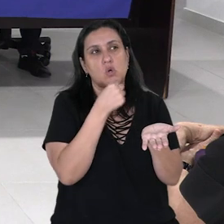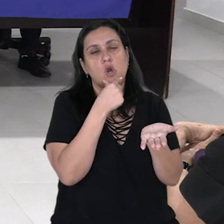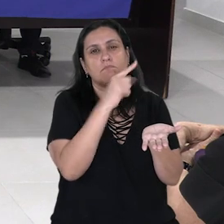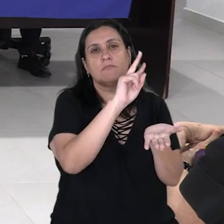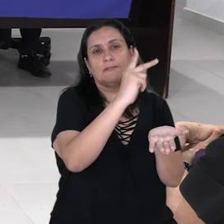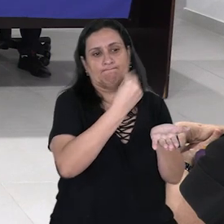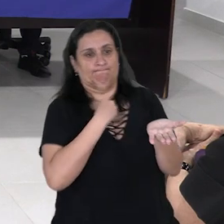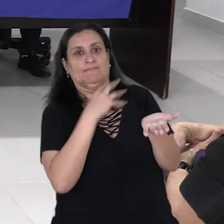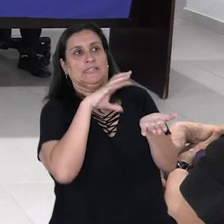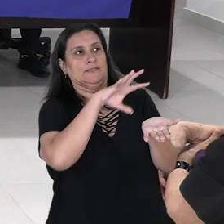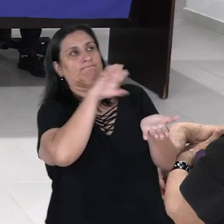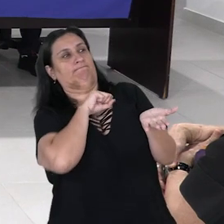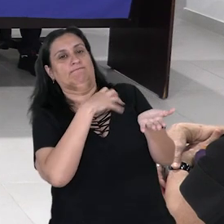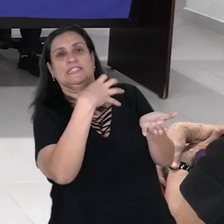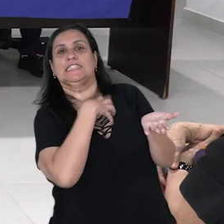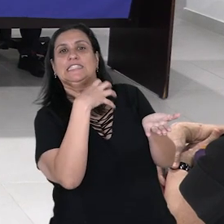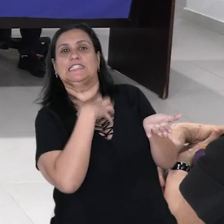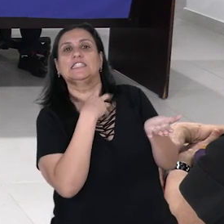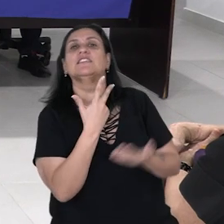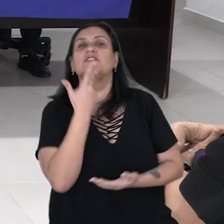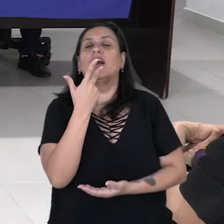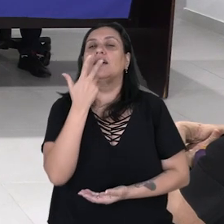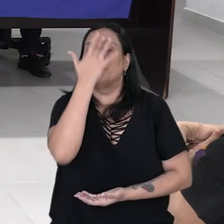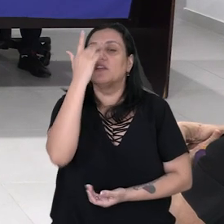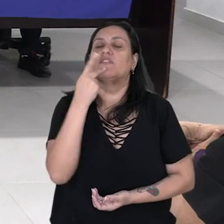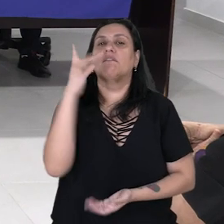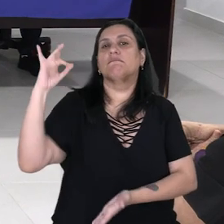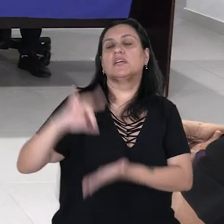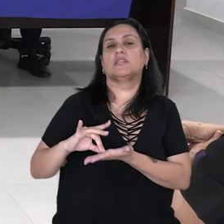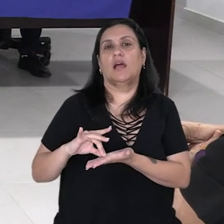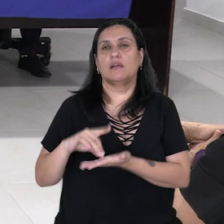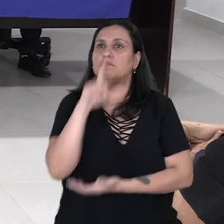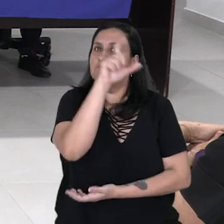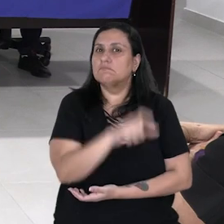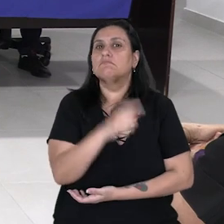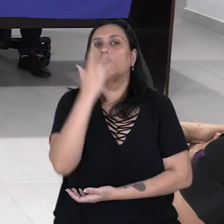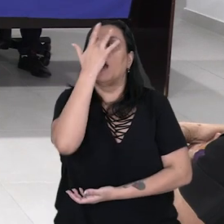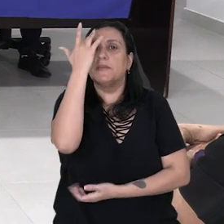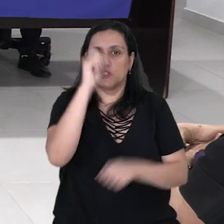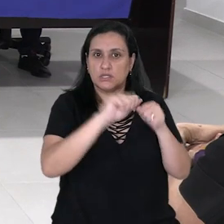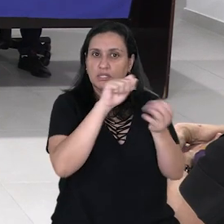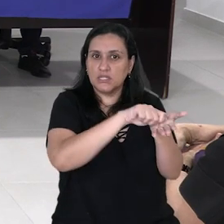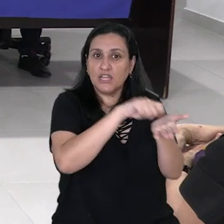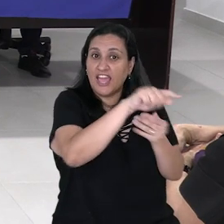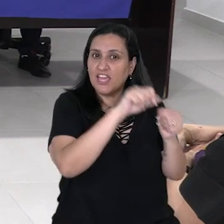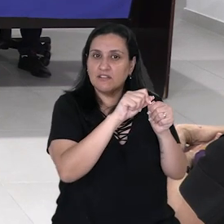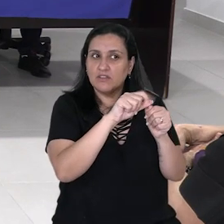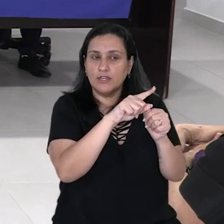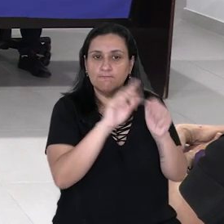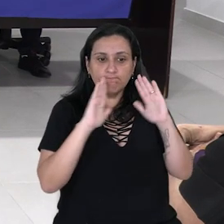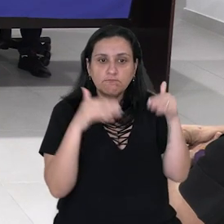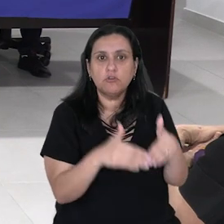acho que deu essa sensação de nós estamos falando de uma pessoa que dedicou a vida à física,